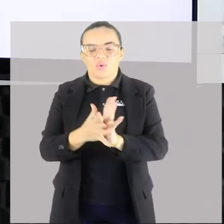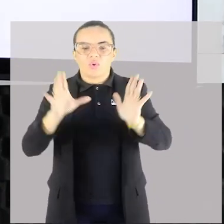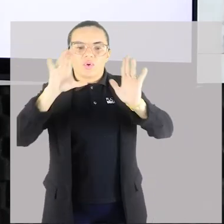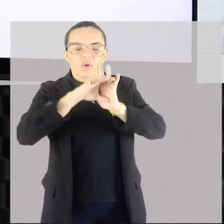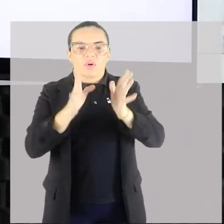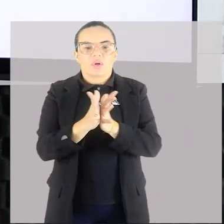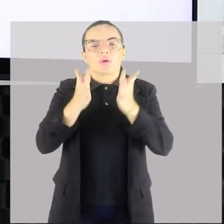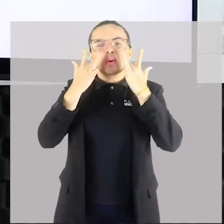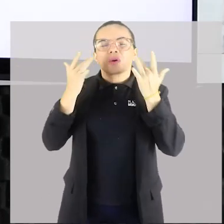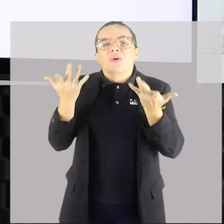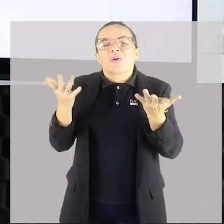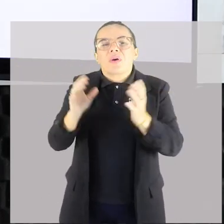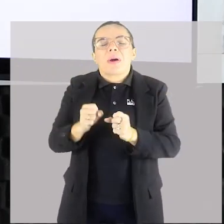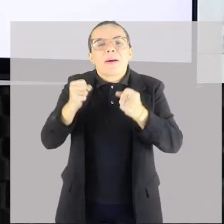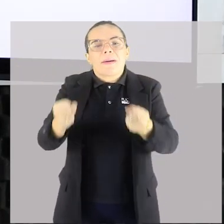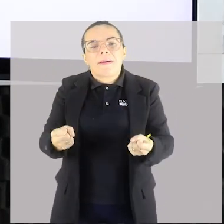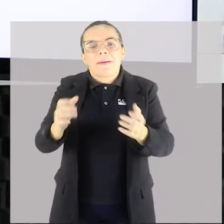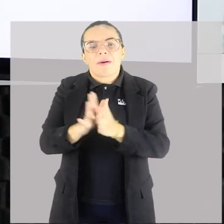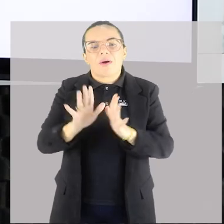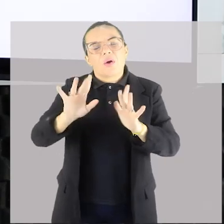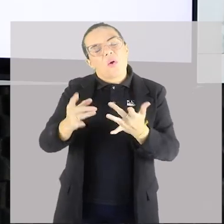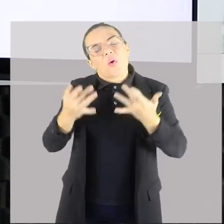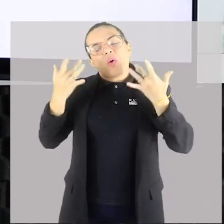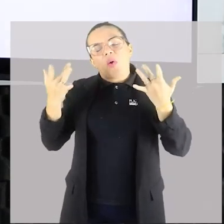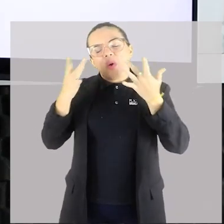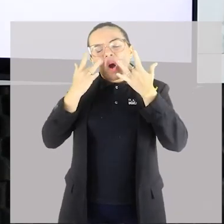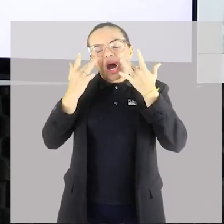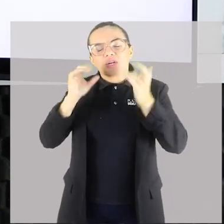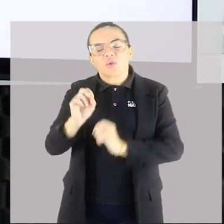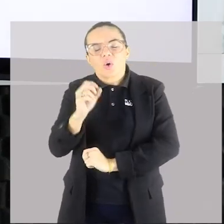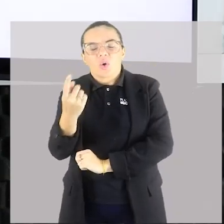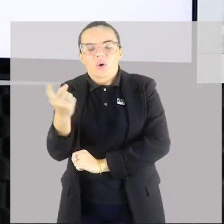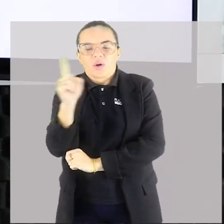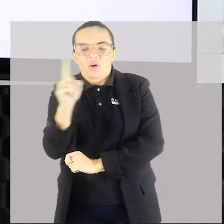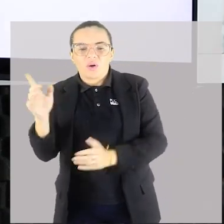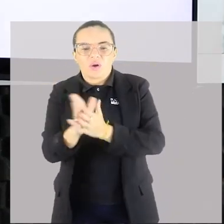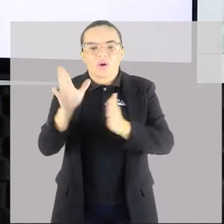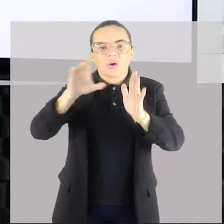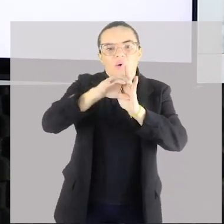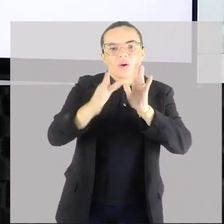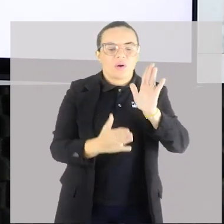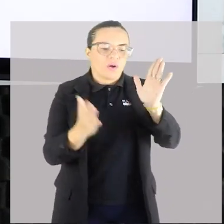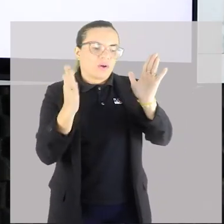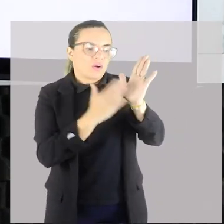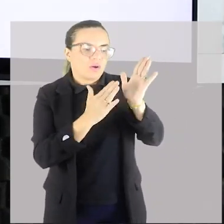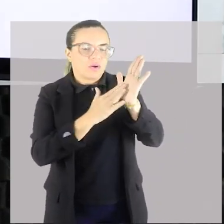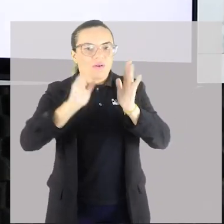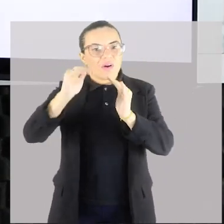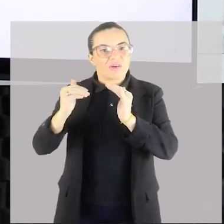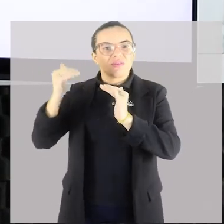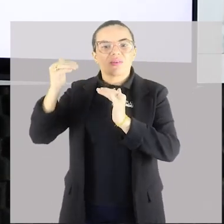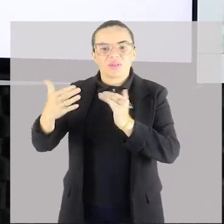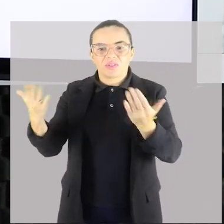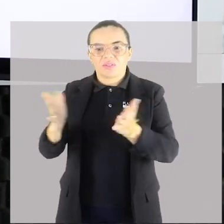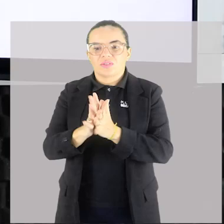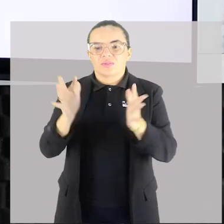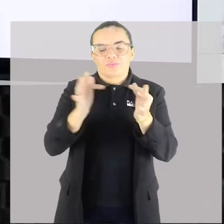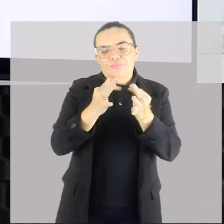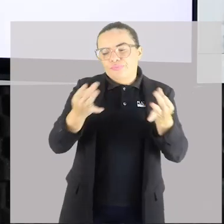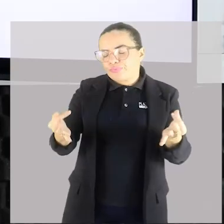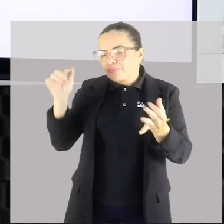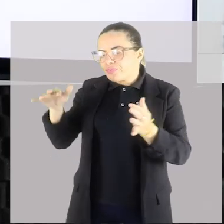arte ou não, do que é arte ou não, ou de como a proposta do teu conceito, da tua ideia artística vai além de